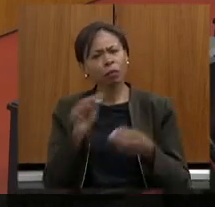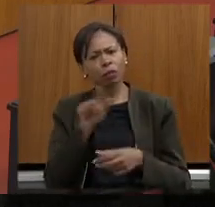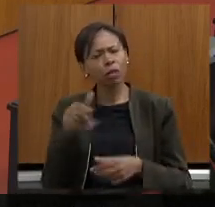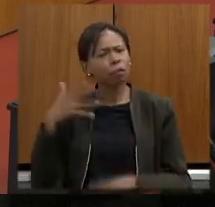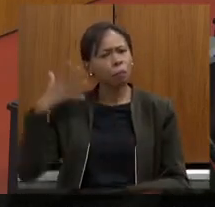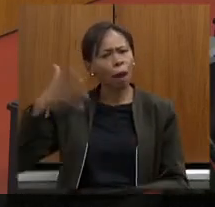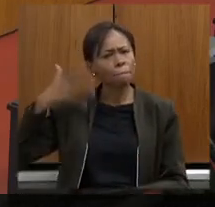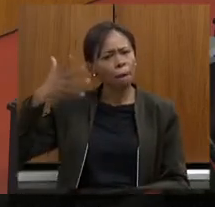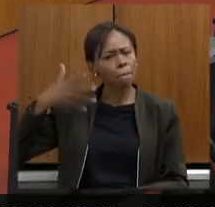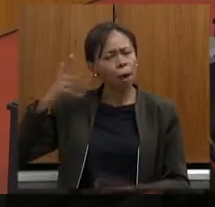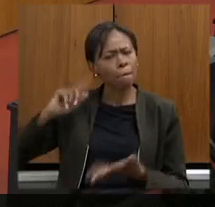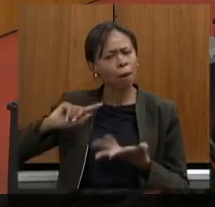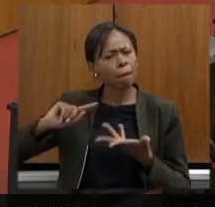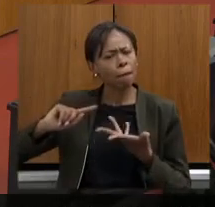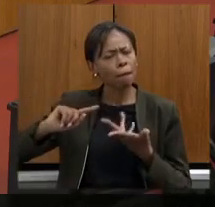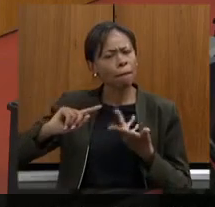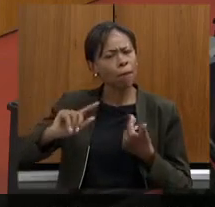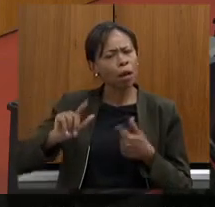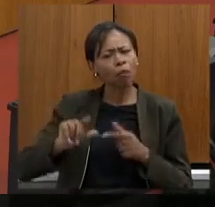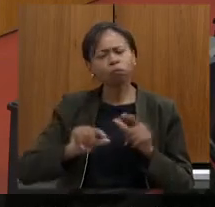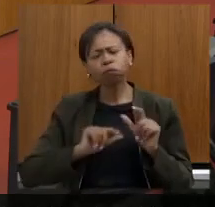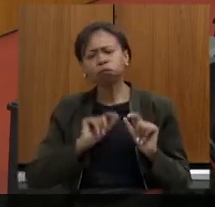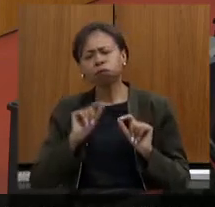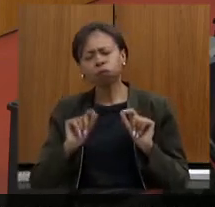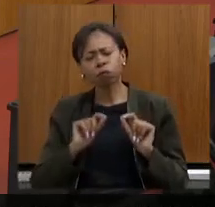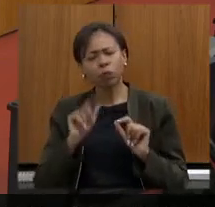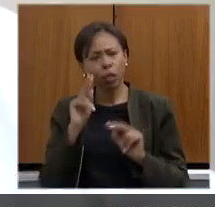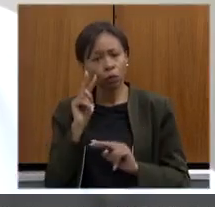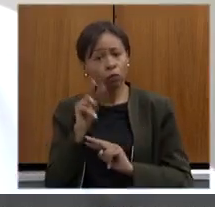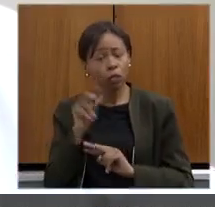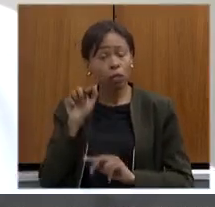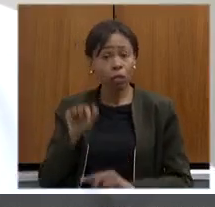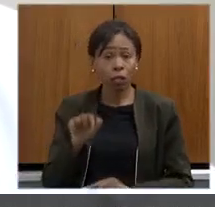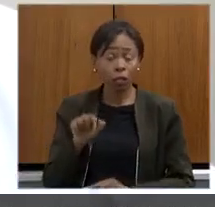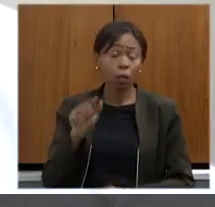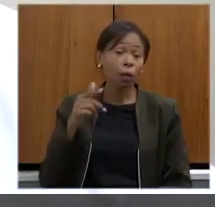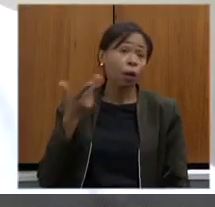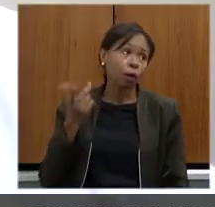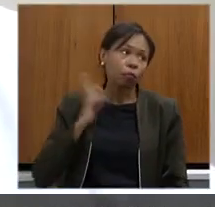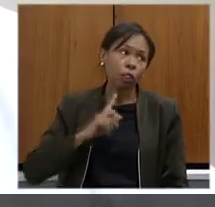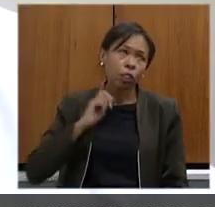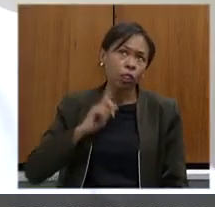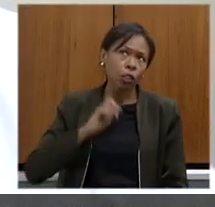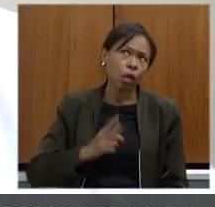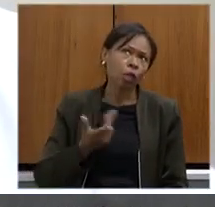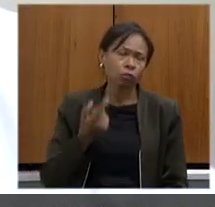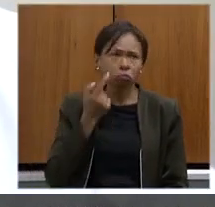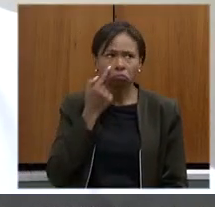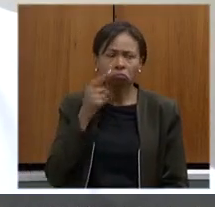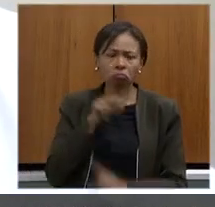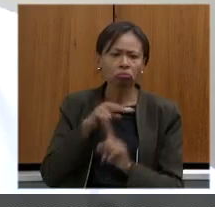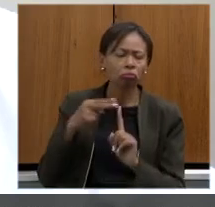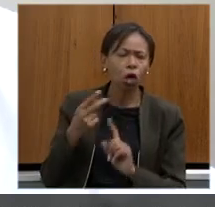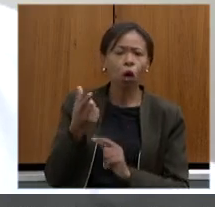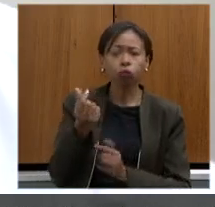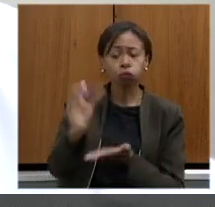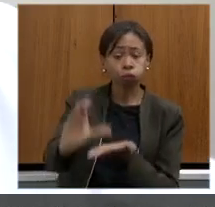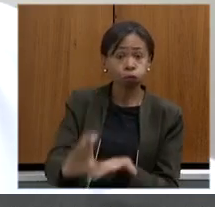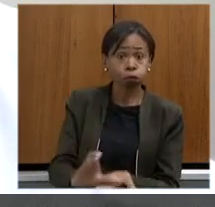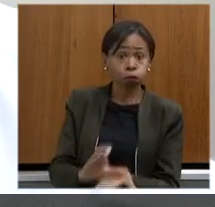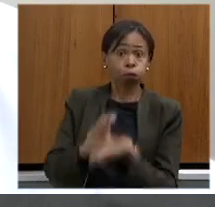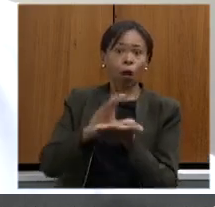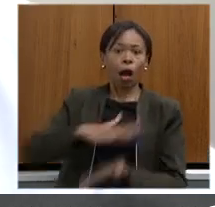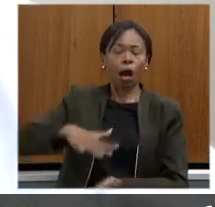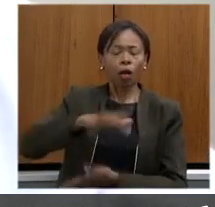da fala secretários que eles Minas Gerais que avisou a investimentos muito precisos e educação maior